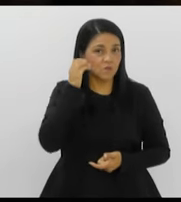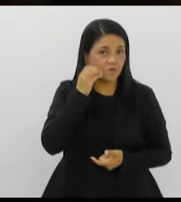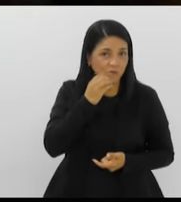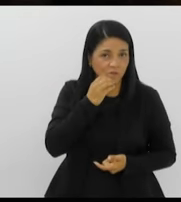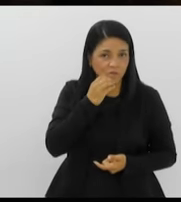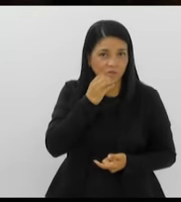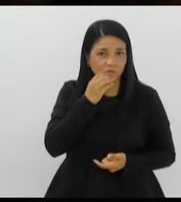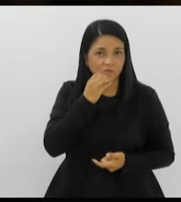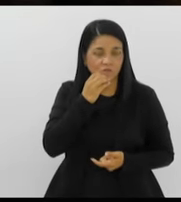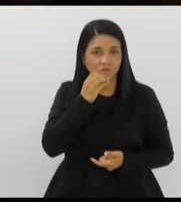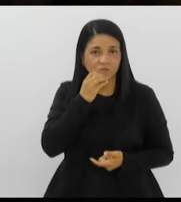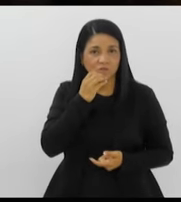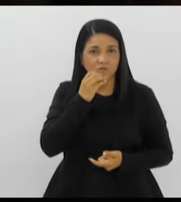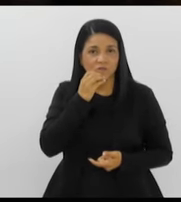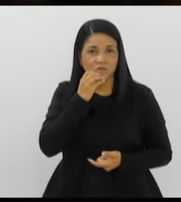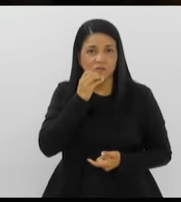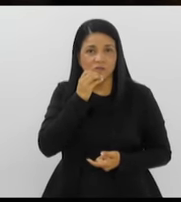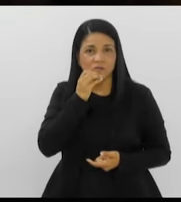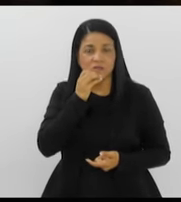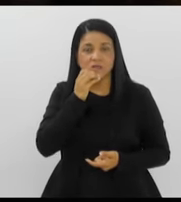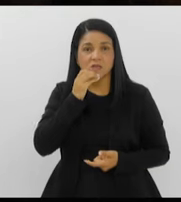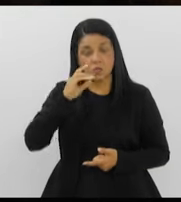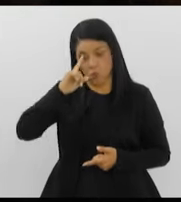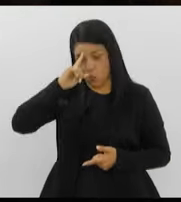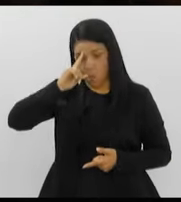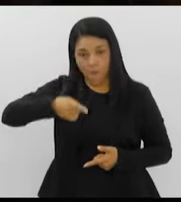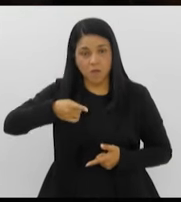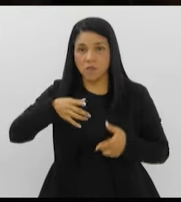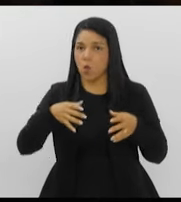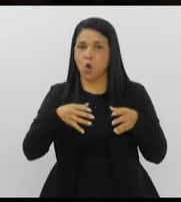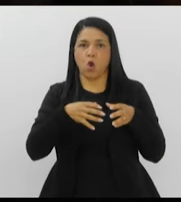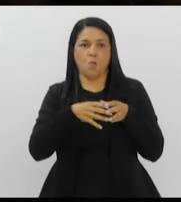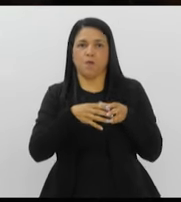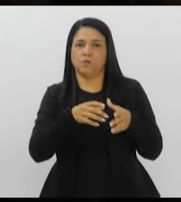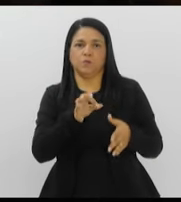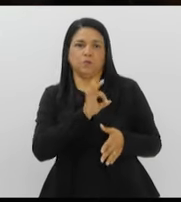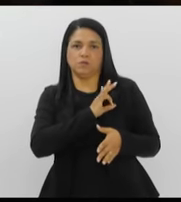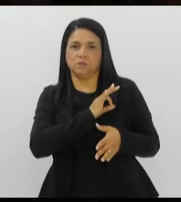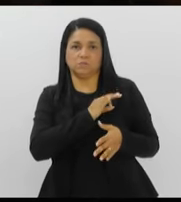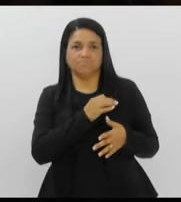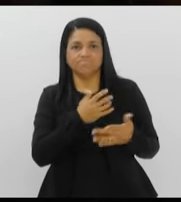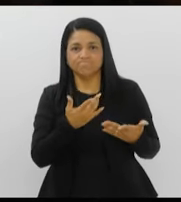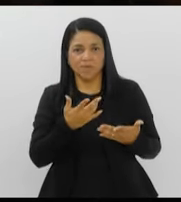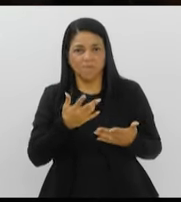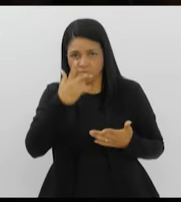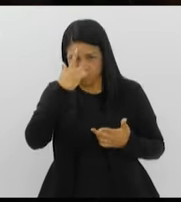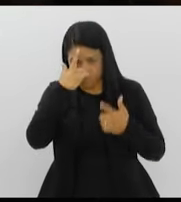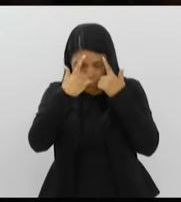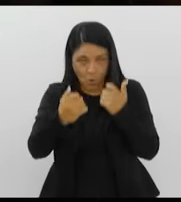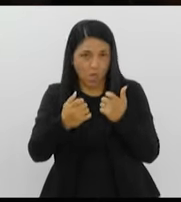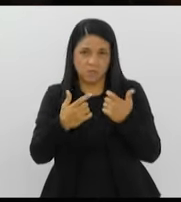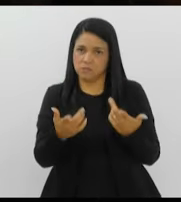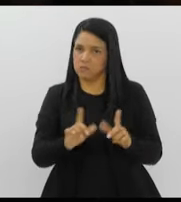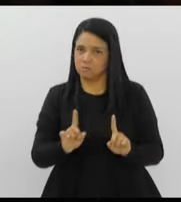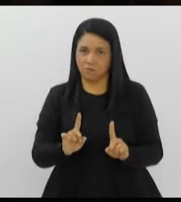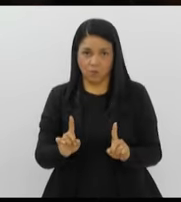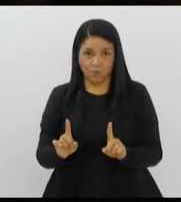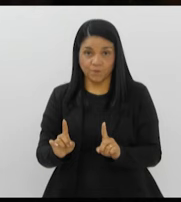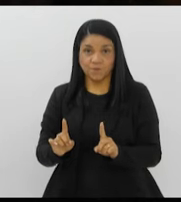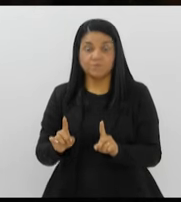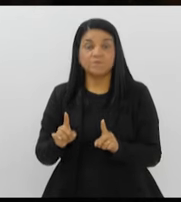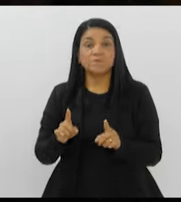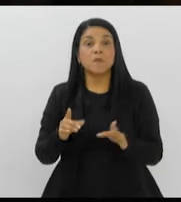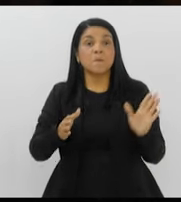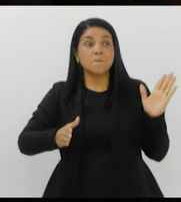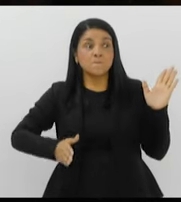não determina a nenhum comando que a operação seja violenta. Agora, os bandidos